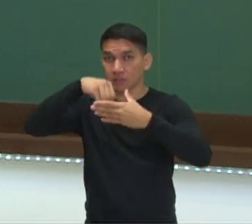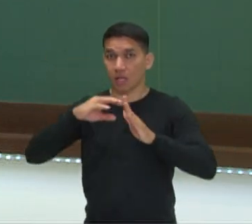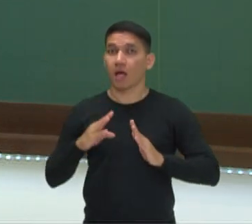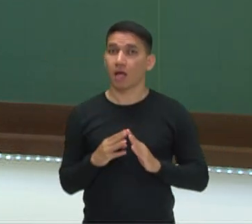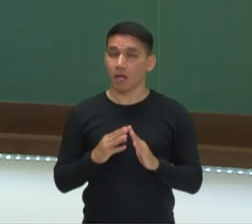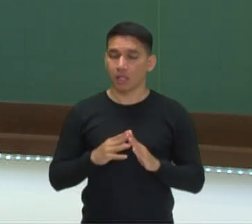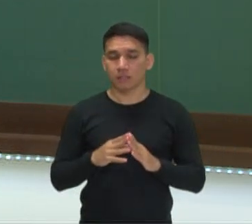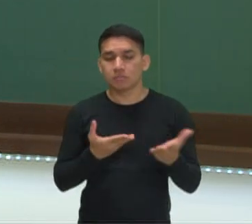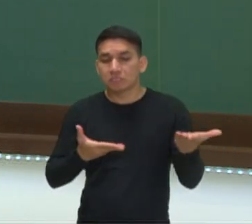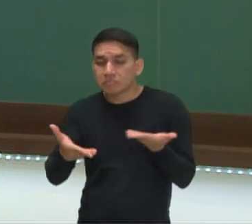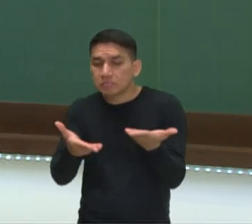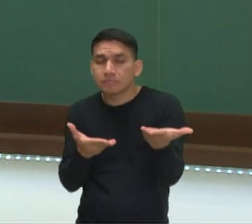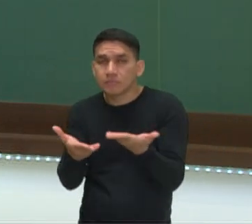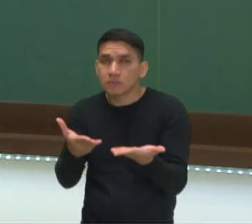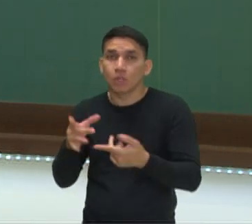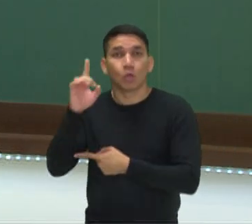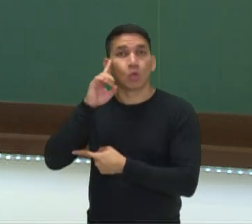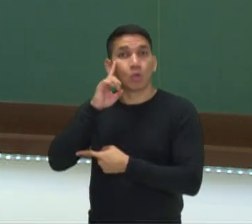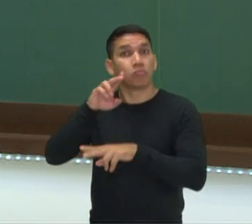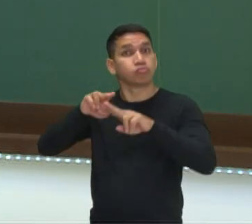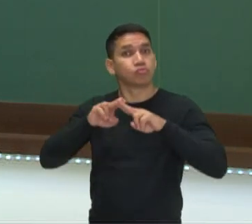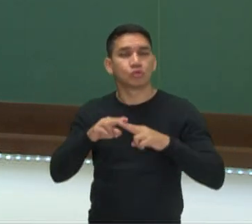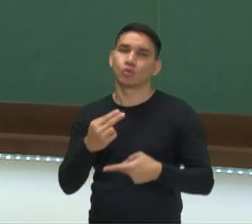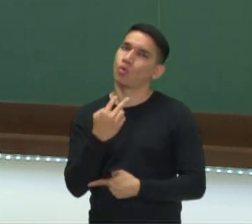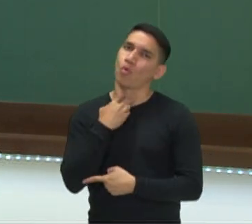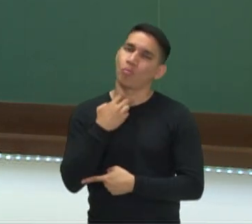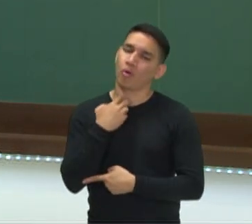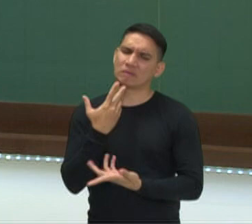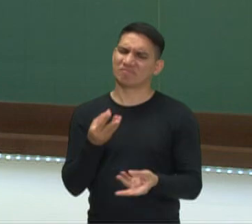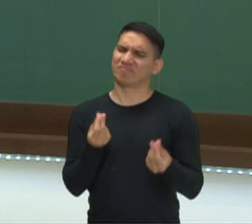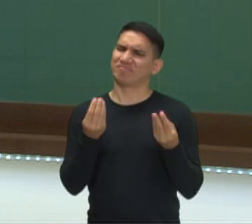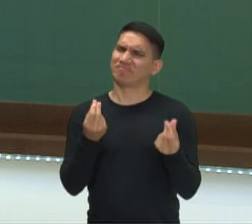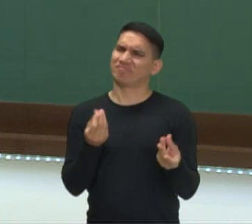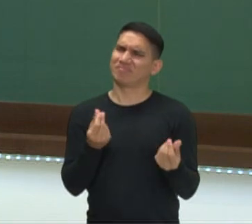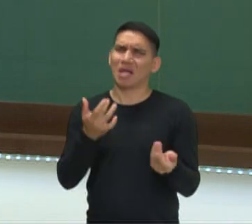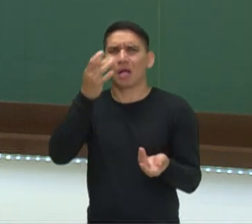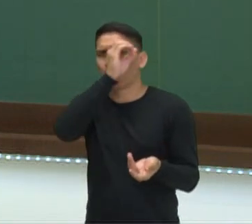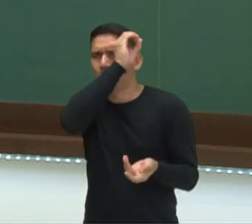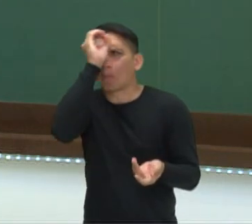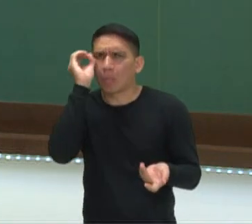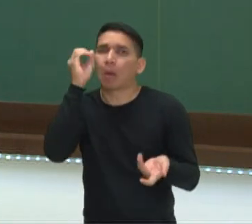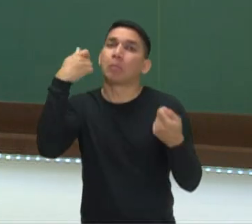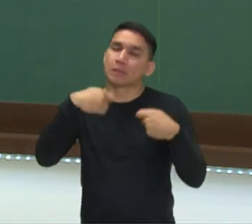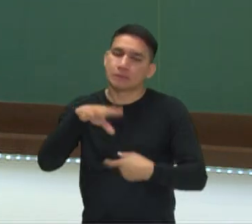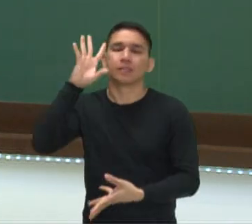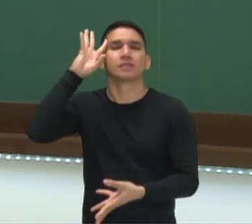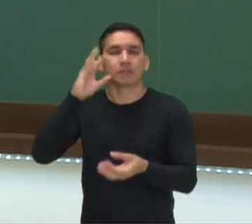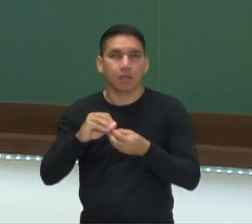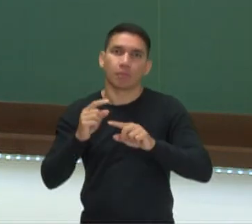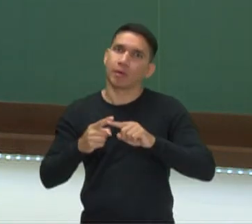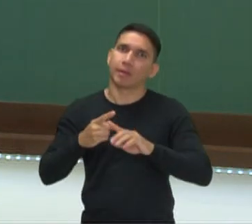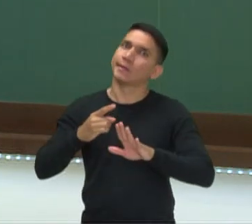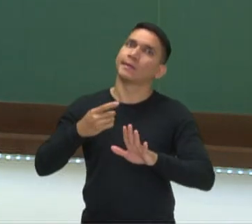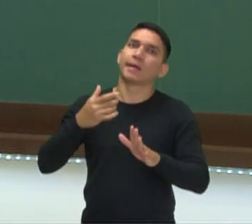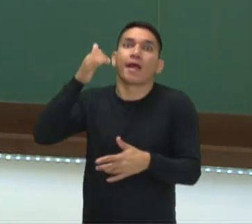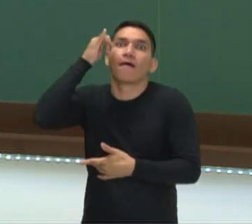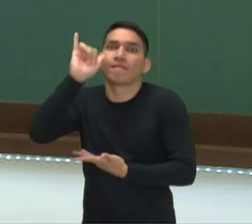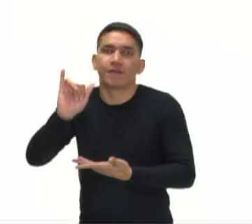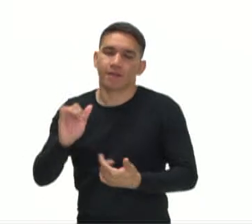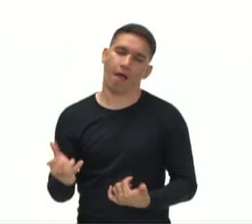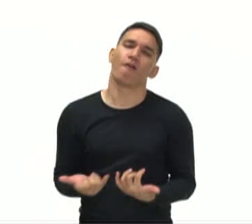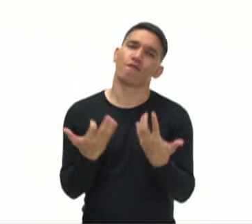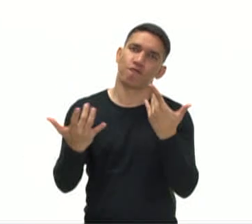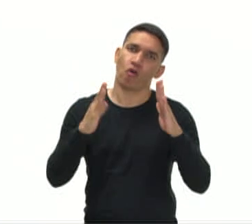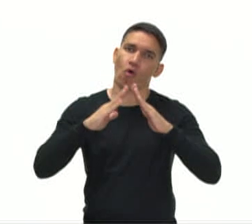com isso no dia a dia, não é legal ser ignorante a isso, né? Tem que entender um pouquinho. senão você põe fogo na tua própria casa.